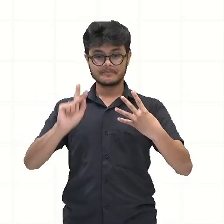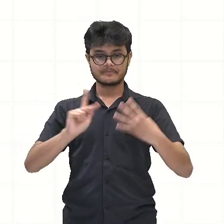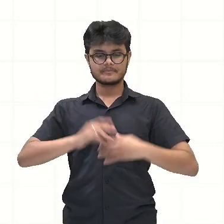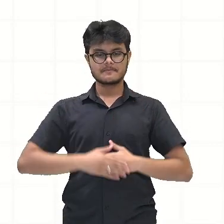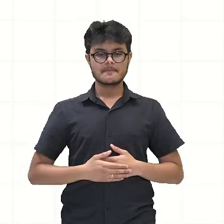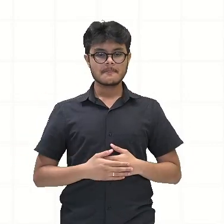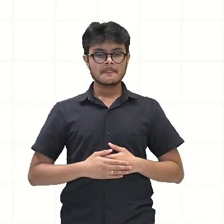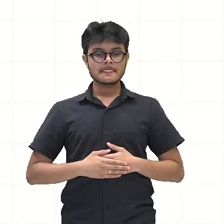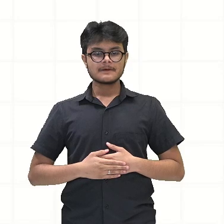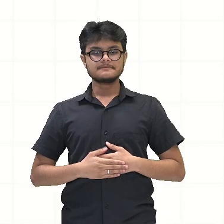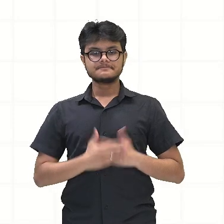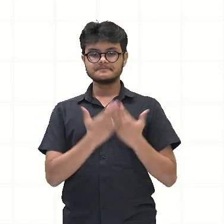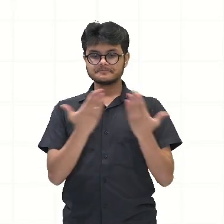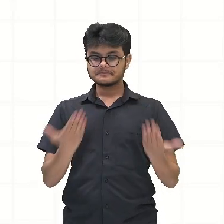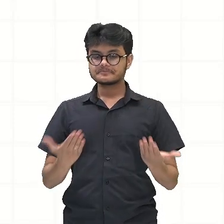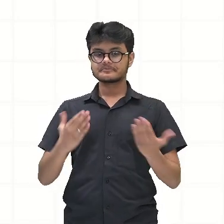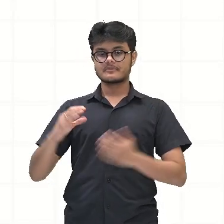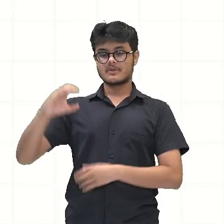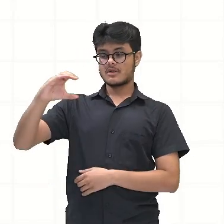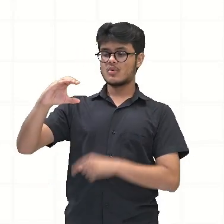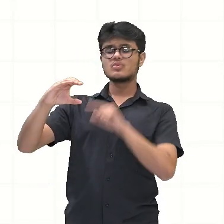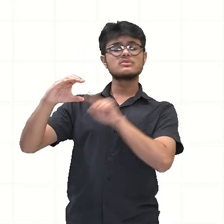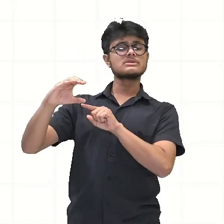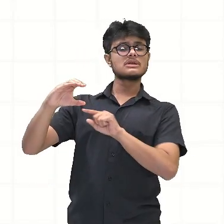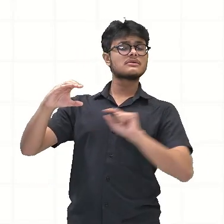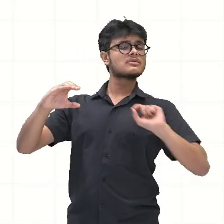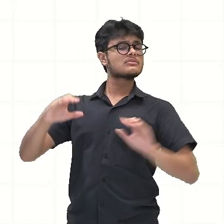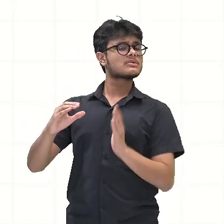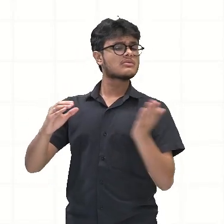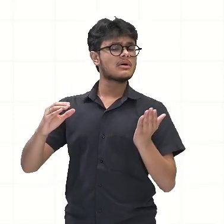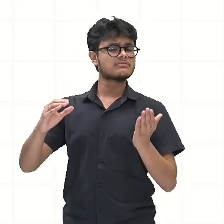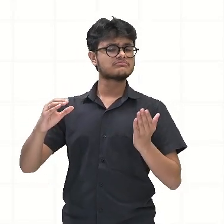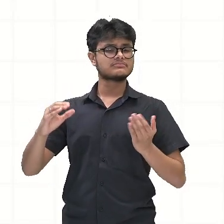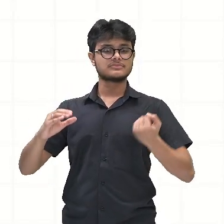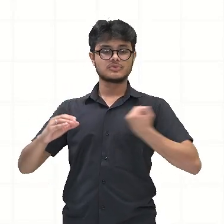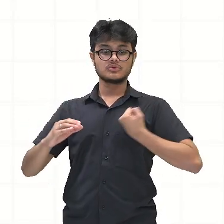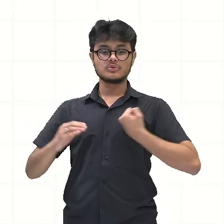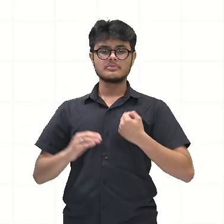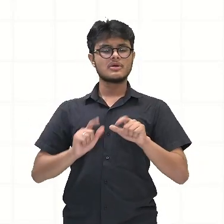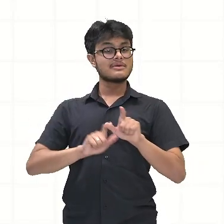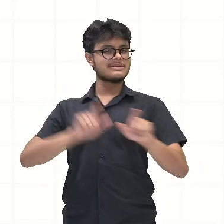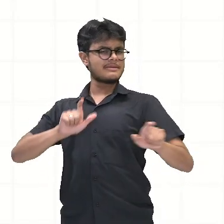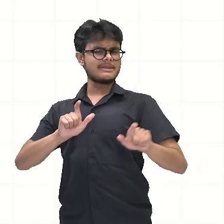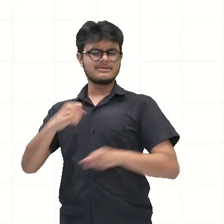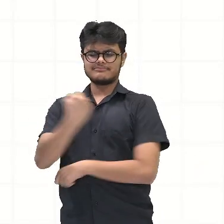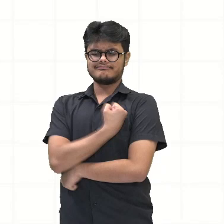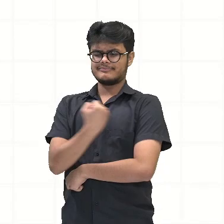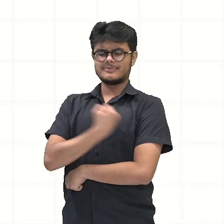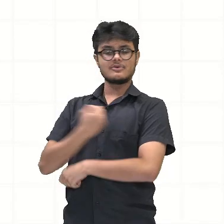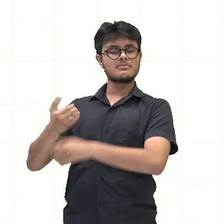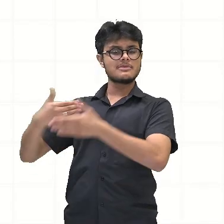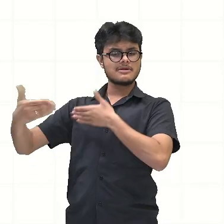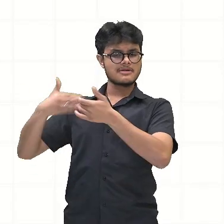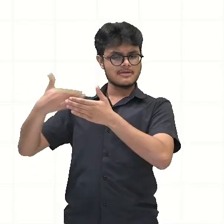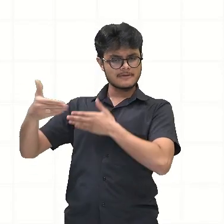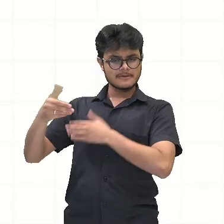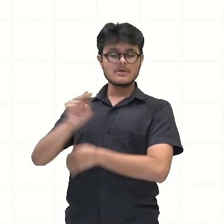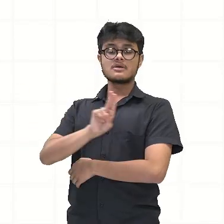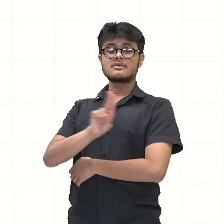o c, nesse caso, é o termo que não depende de x, também conhecido como